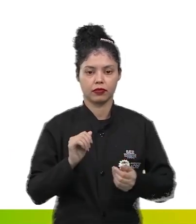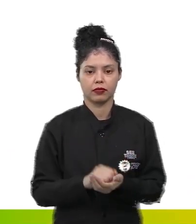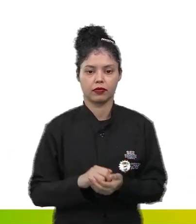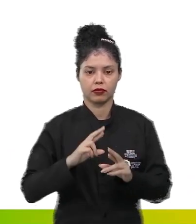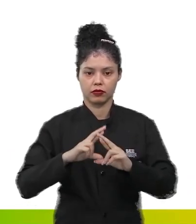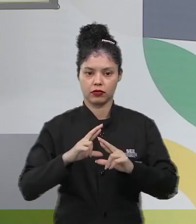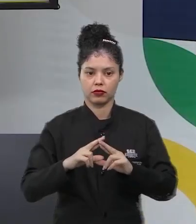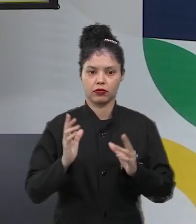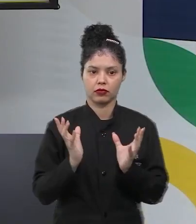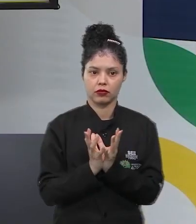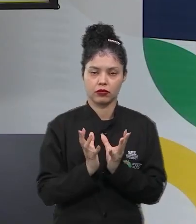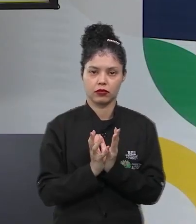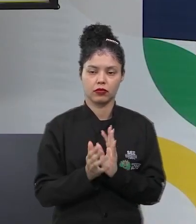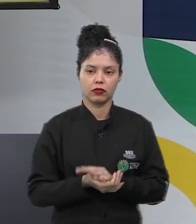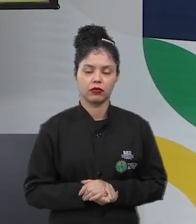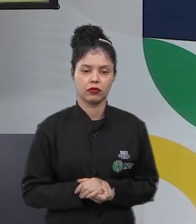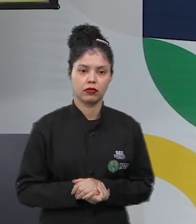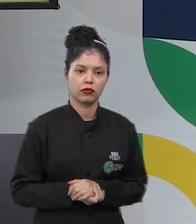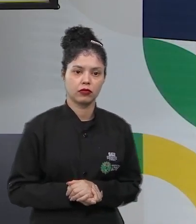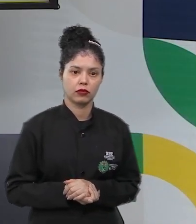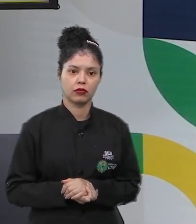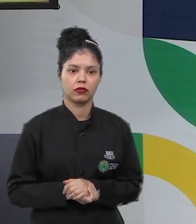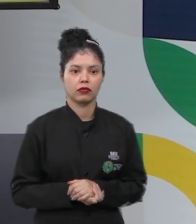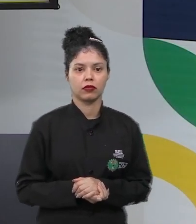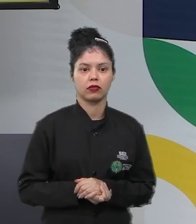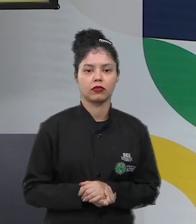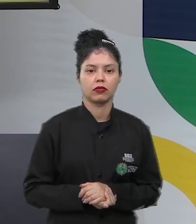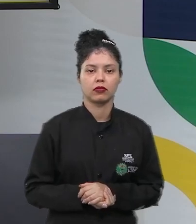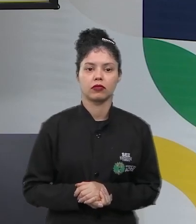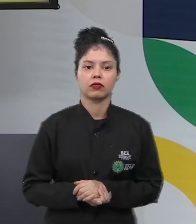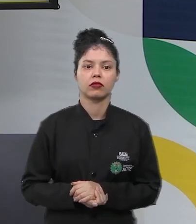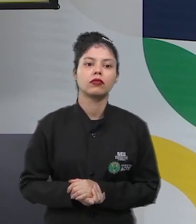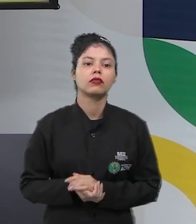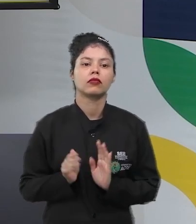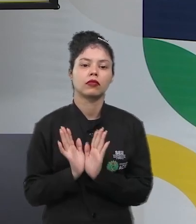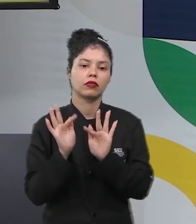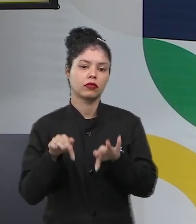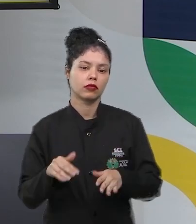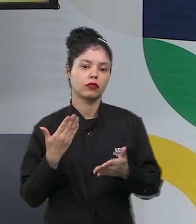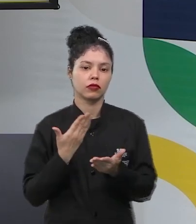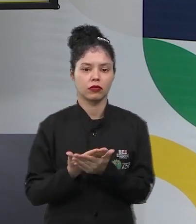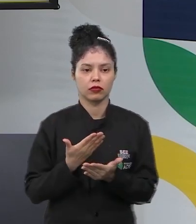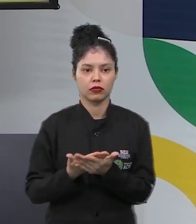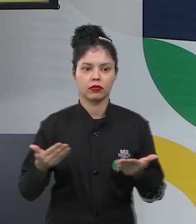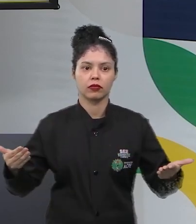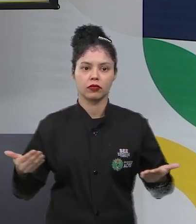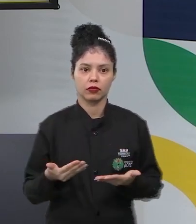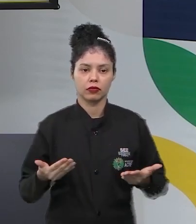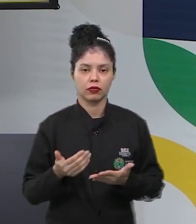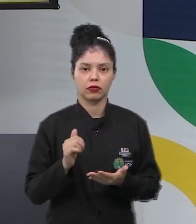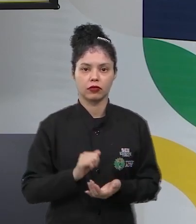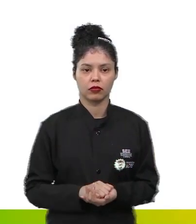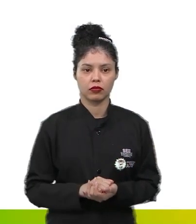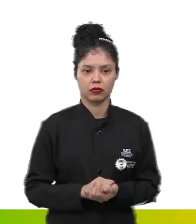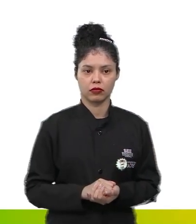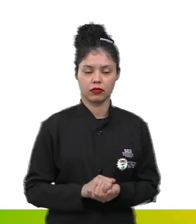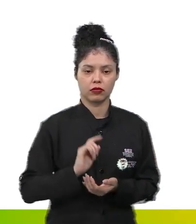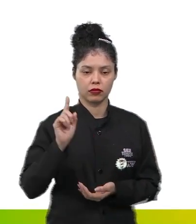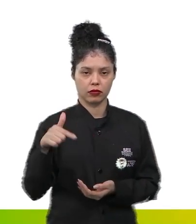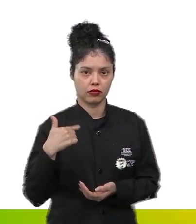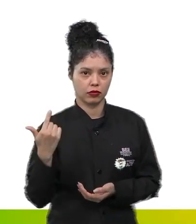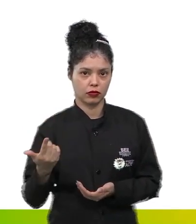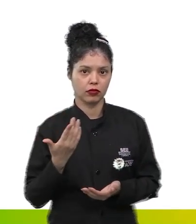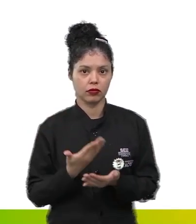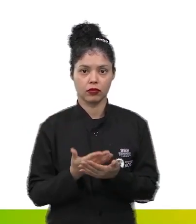e coletiva. Então, aqui nós concluímos a aula de hoje. Conto com vocês